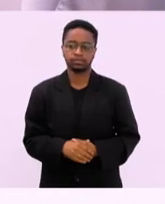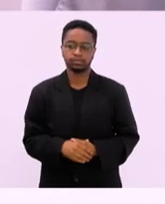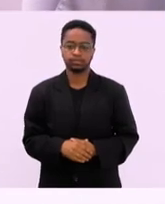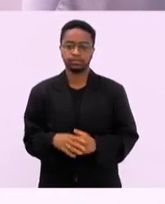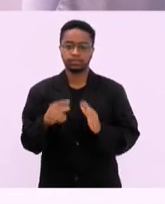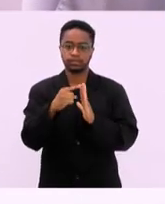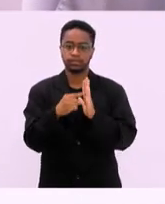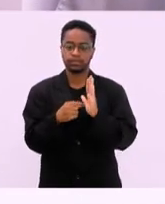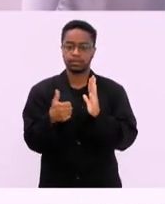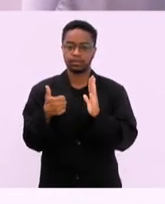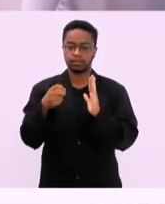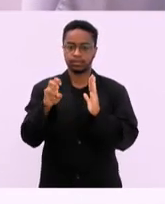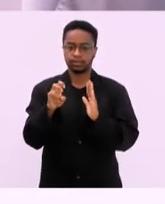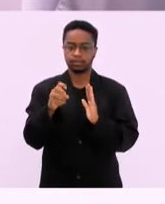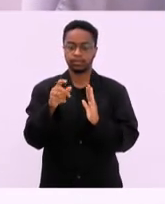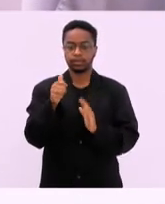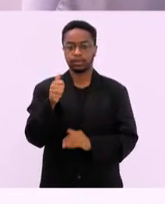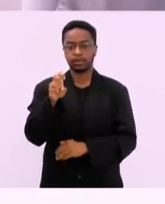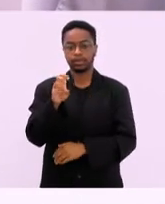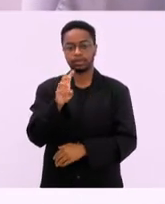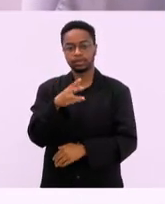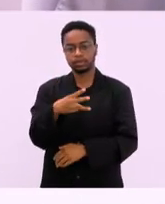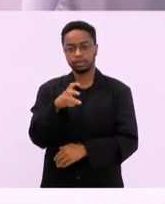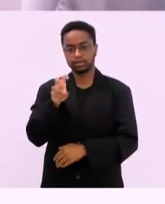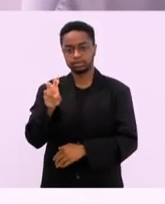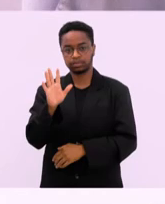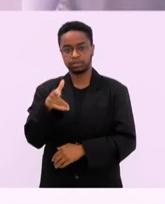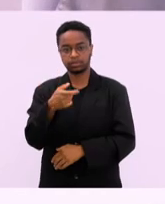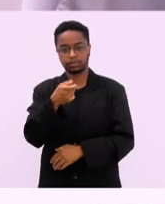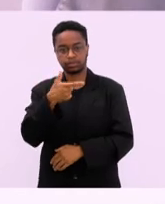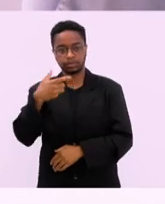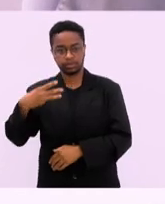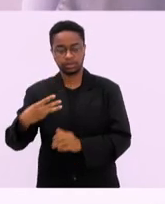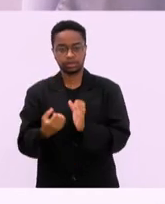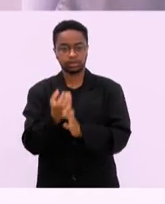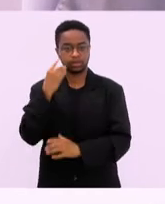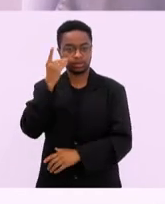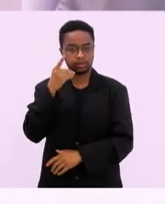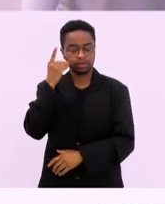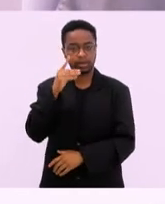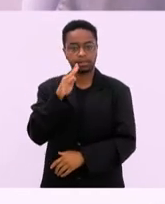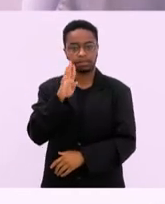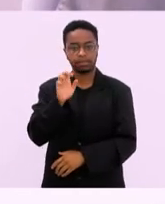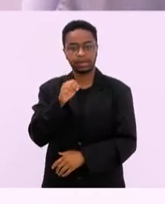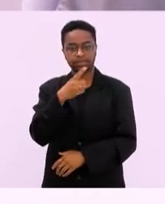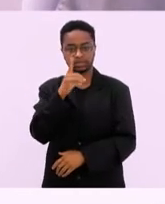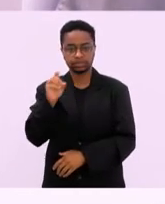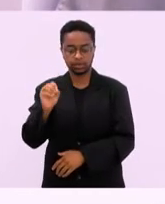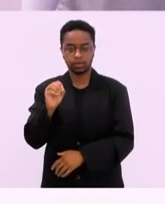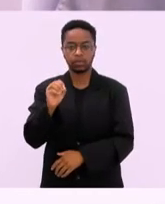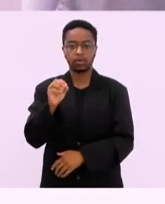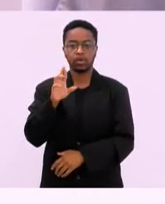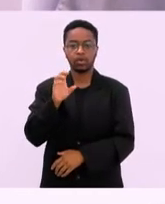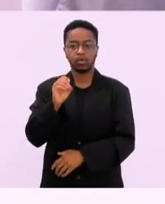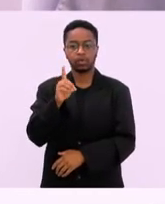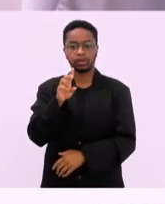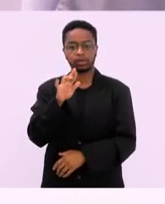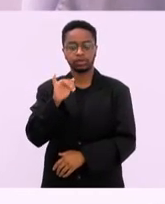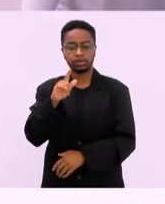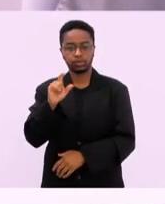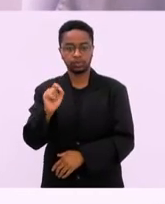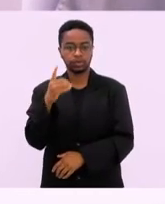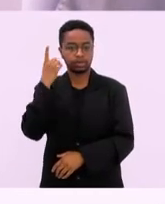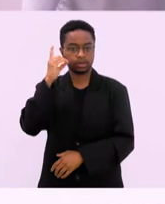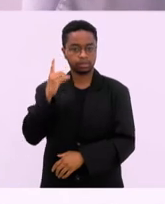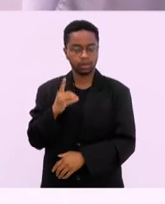Item 15 da pauta, o PL 1535 de 23, de autoria dos deputados Brazão, Rodrigo Bacelar, Dani Balbi, Dani Monteiro, Gisele Monteiro,